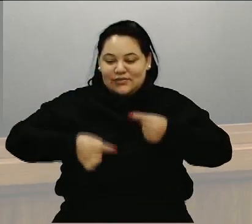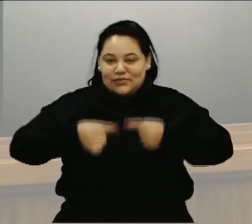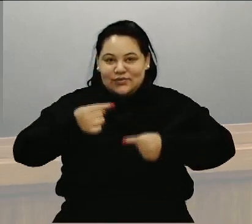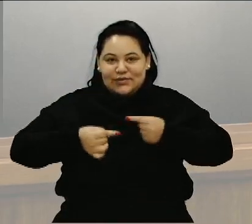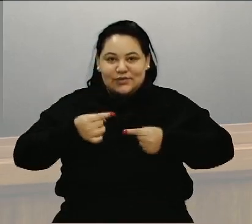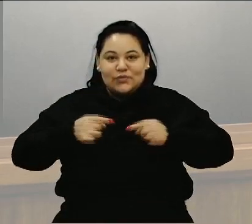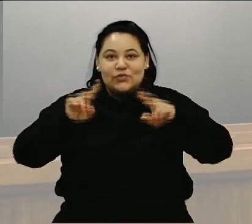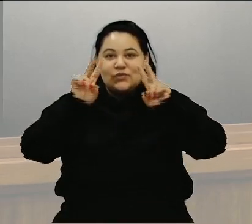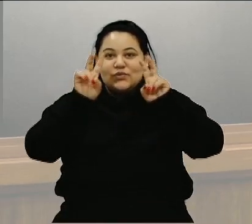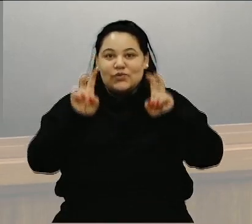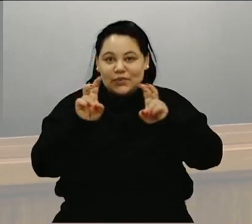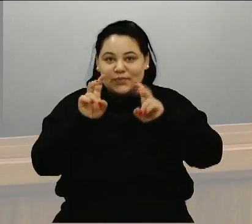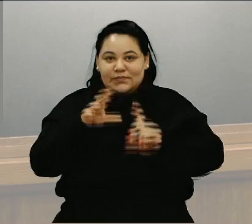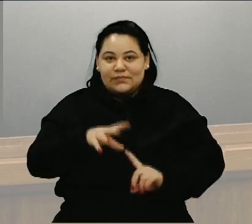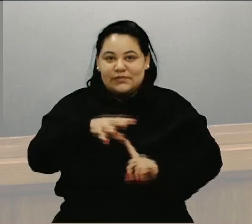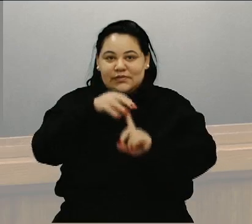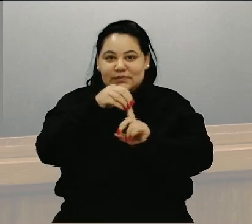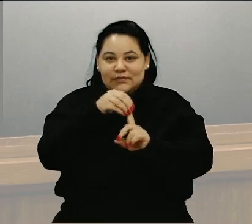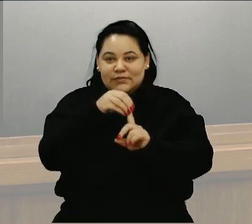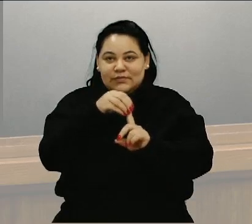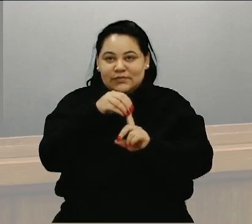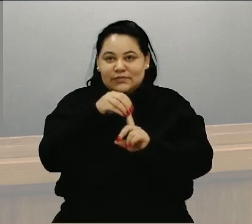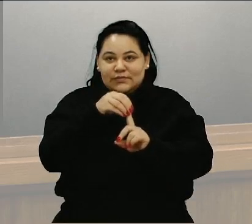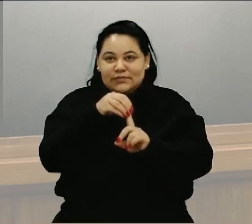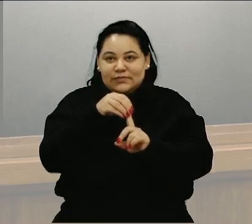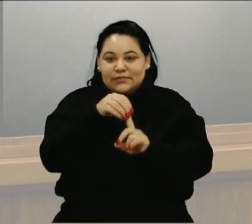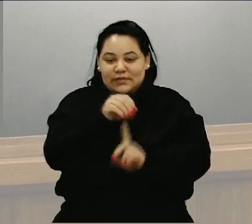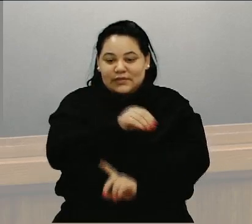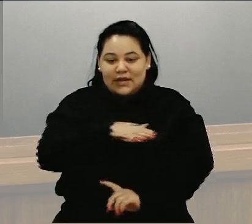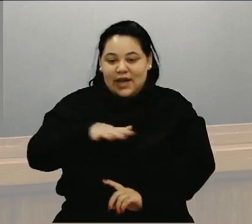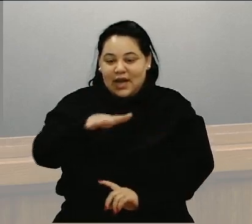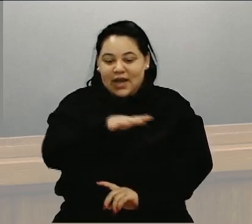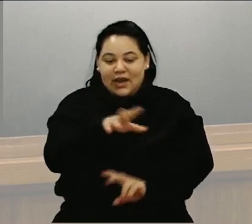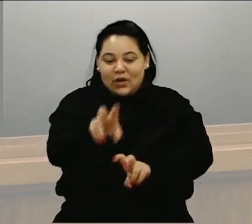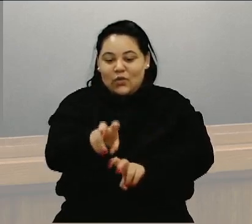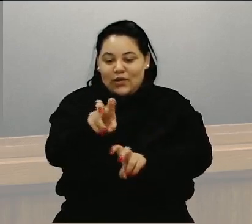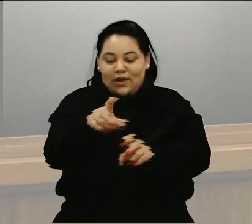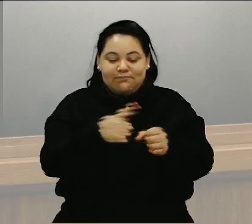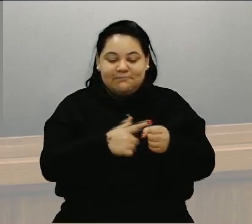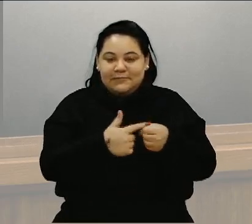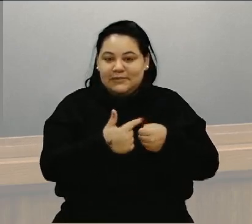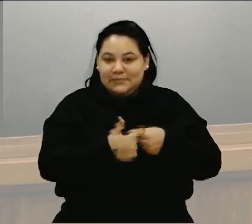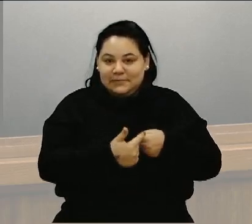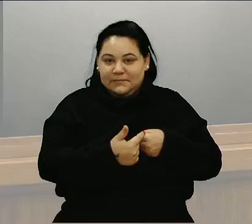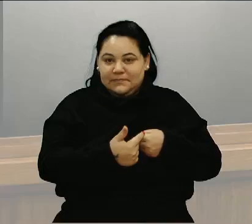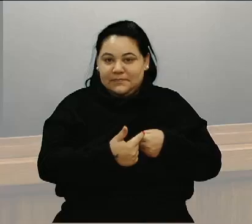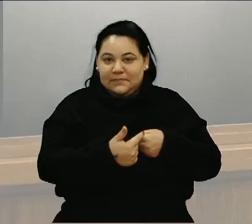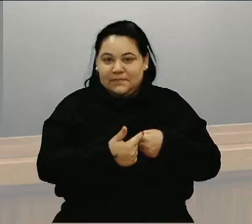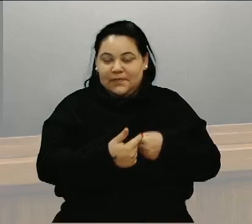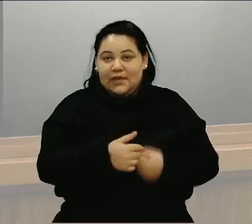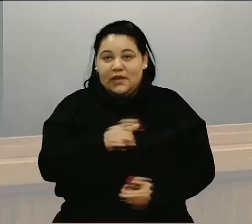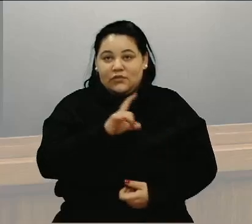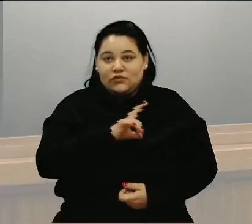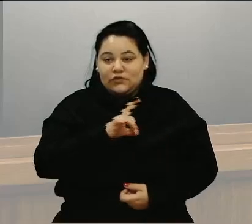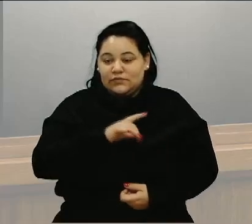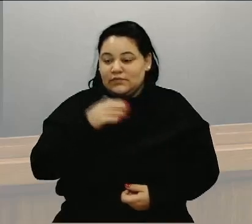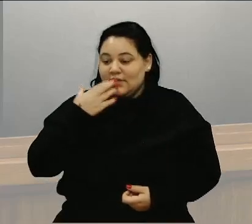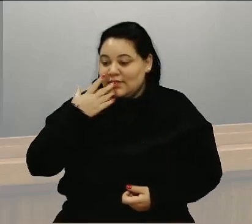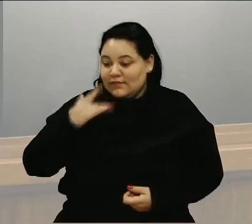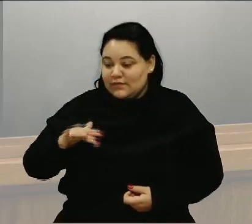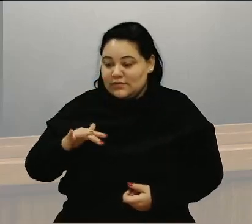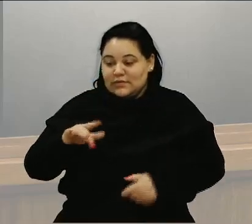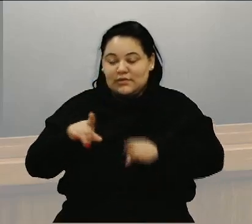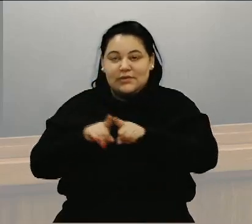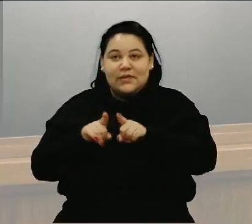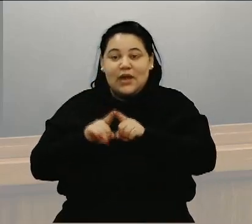a questão, inclusive, da área rural da cidade. Eu tive, na infância, né, contato com a